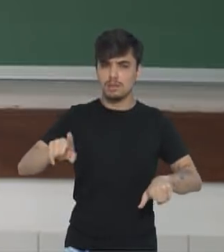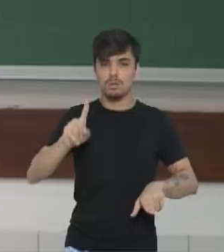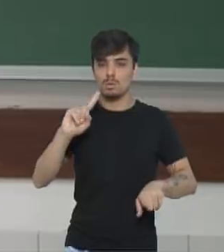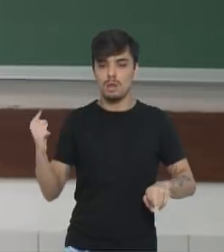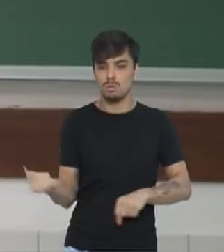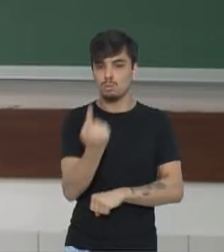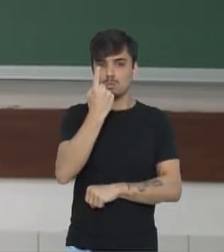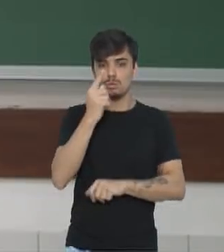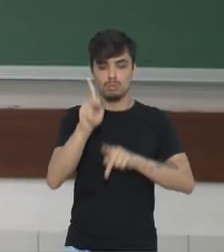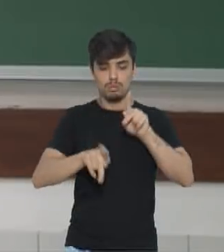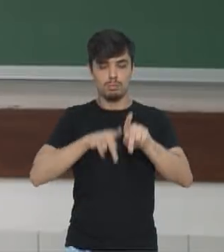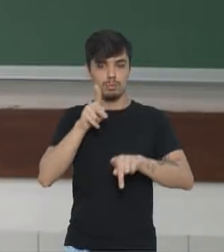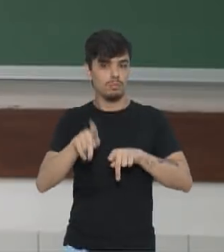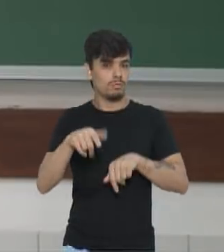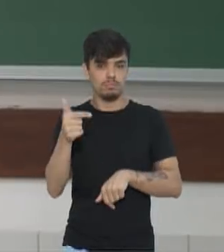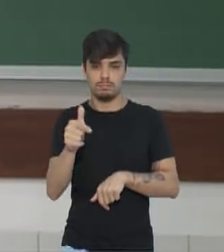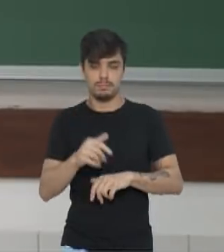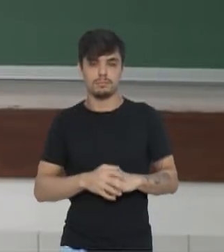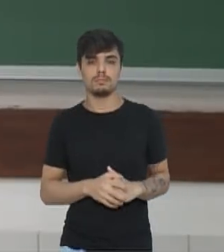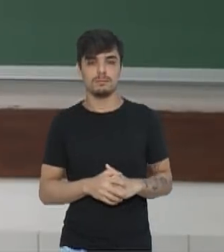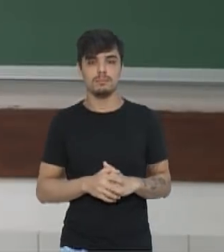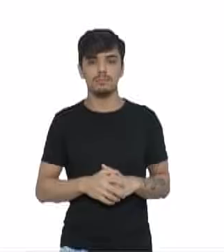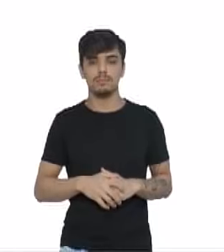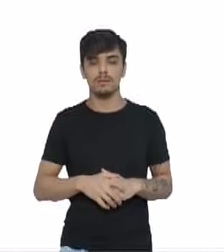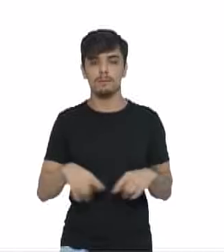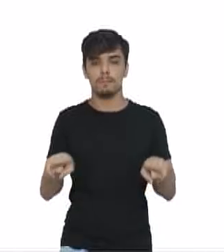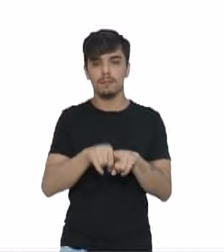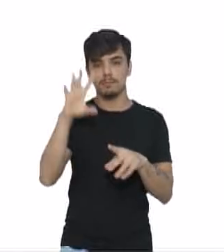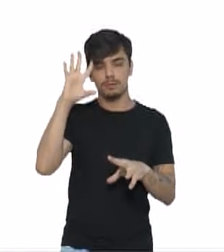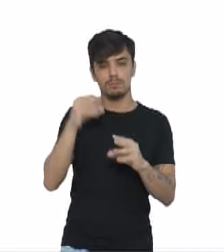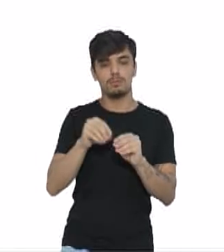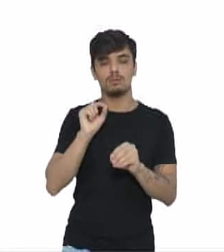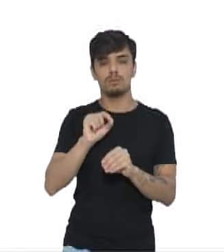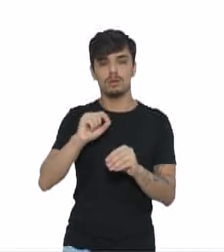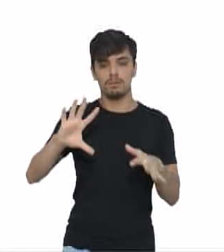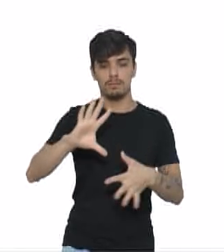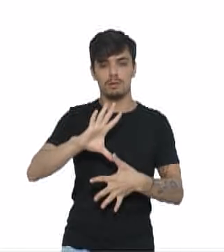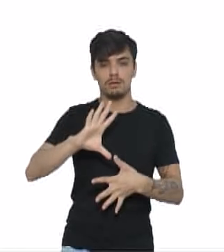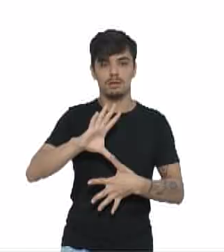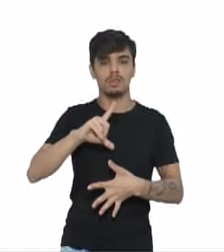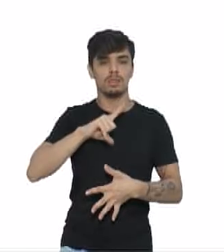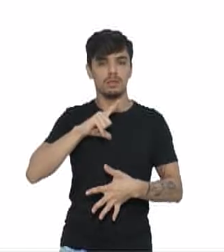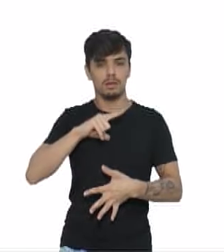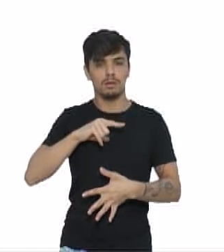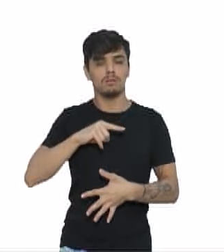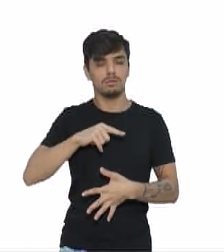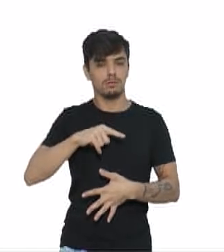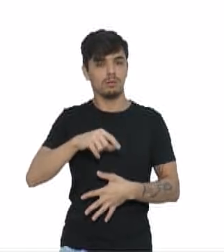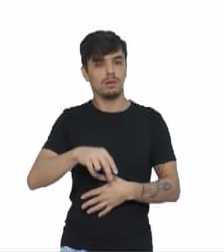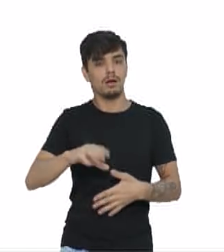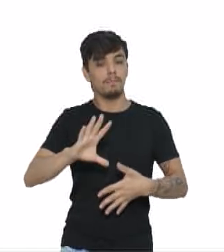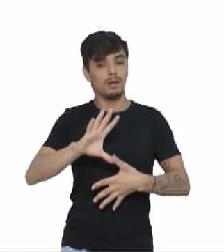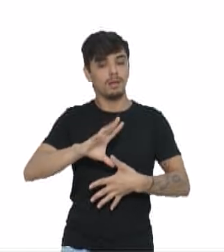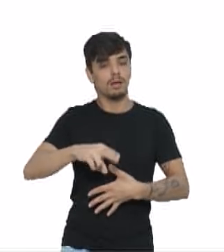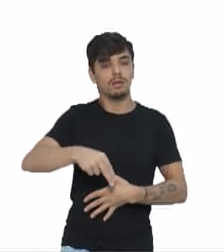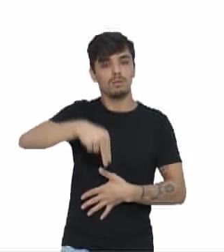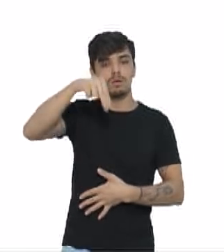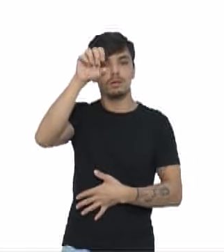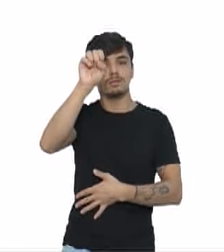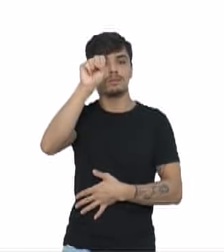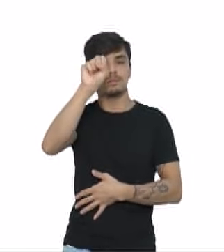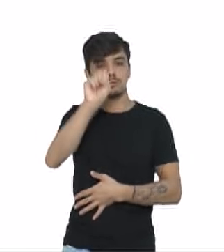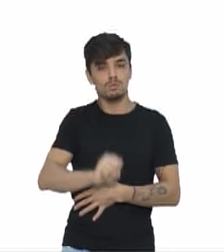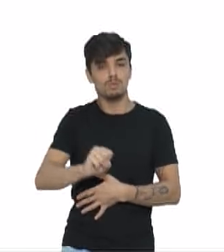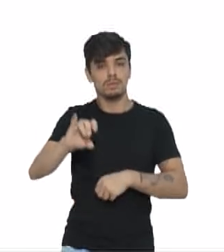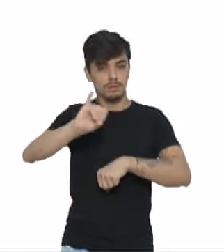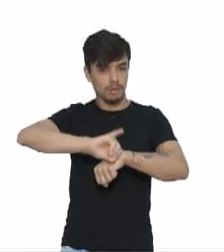único povo, não é um único processo. E depois compreendemos que a América é subdividida em América do Norte, Central e América do Sul, e que